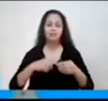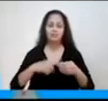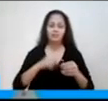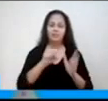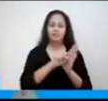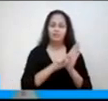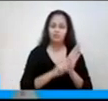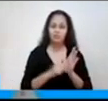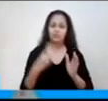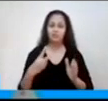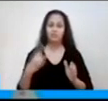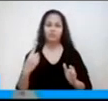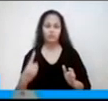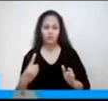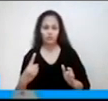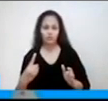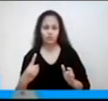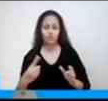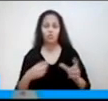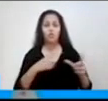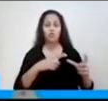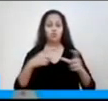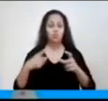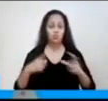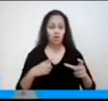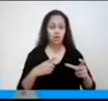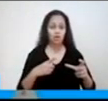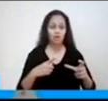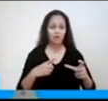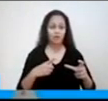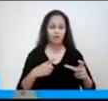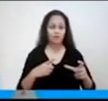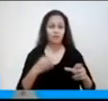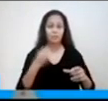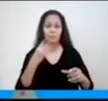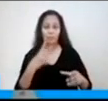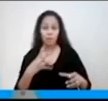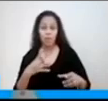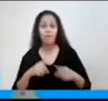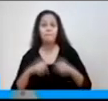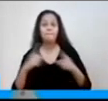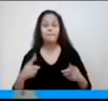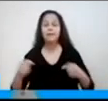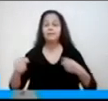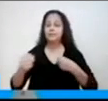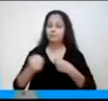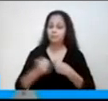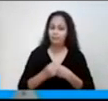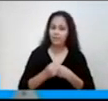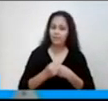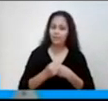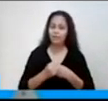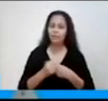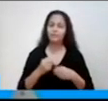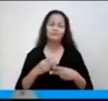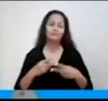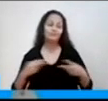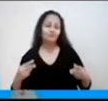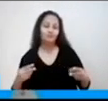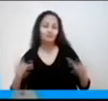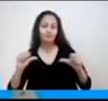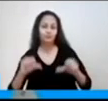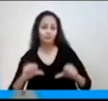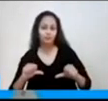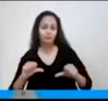XXI. Áreas bem assistidas, próximas a áreas deficientes, em serviços básicos de infraestrutura